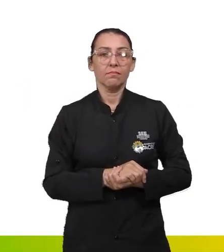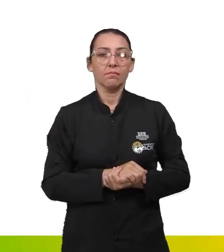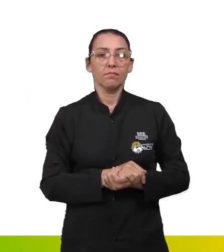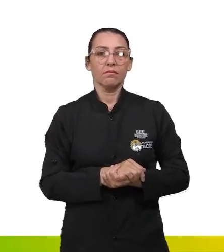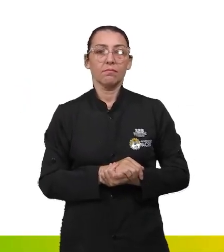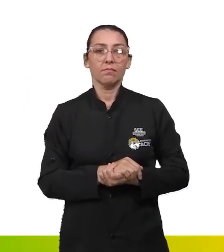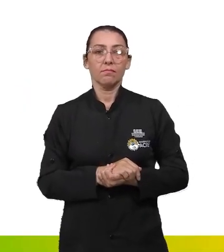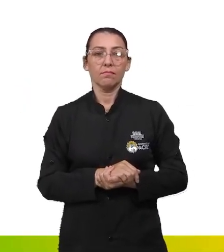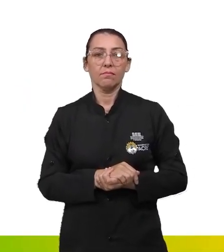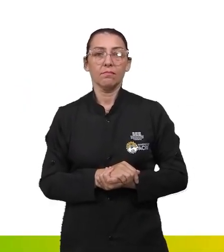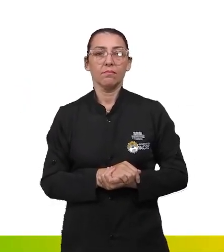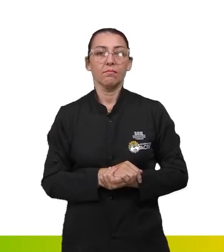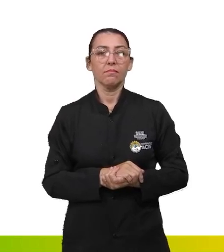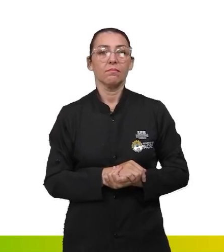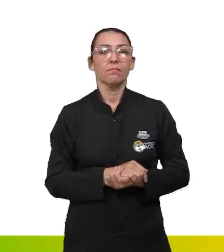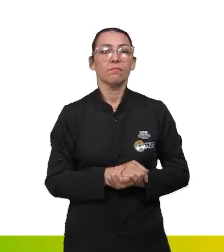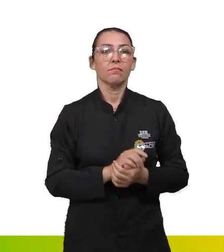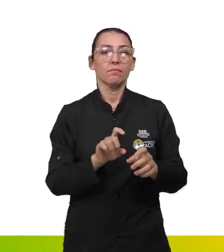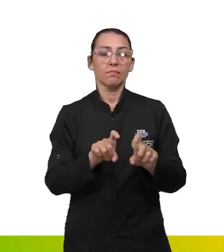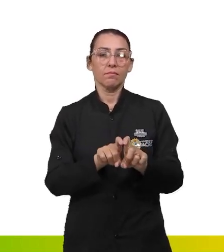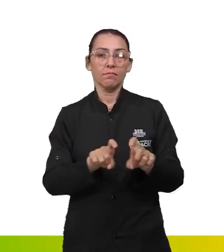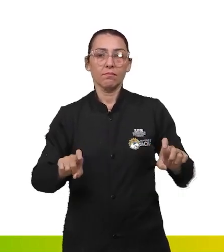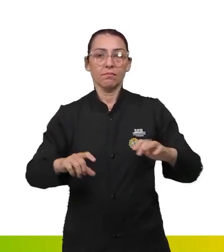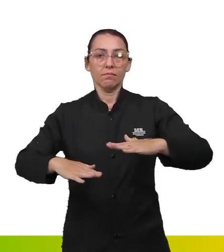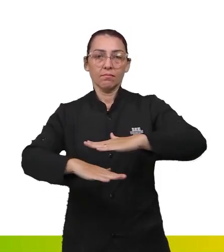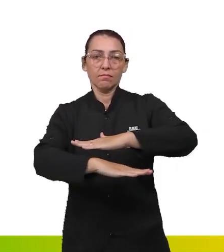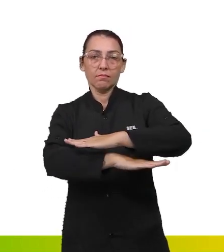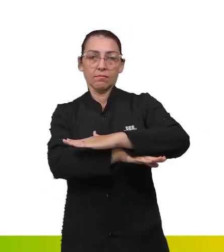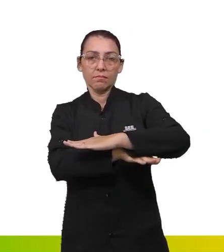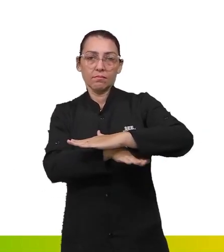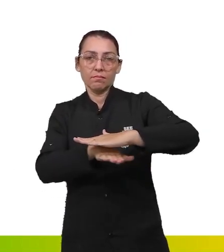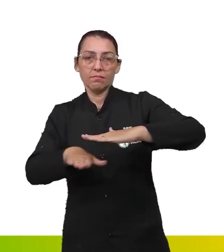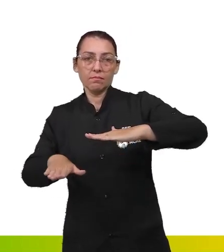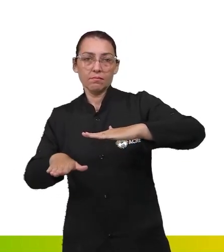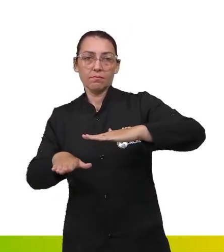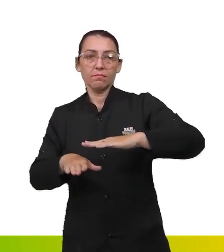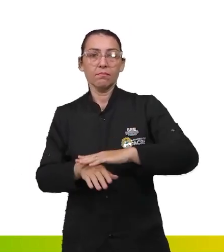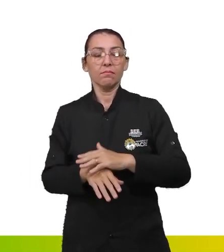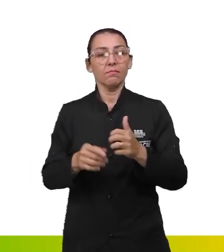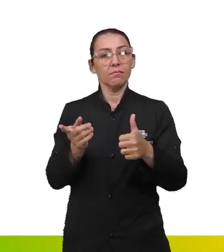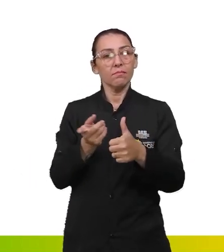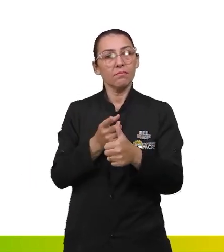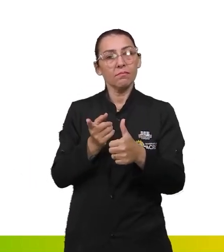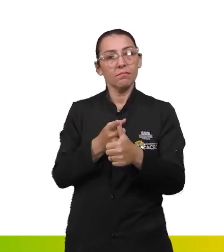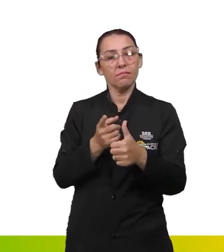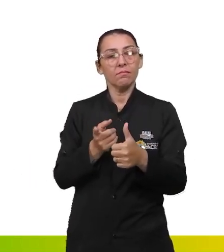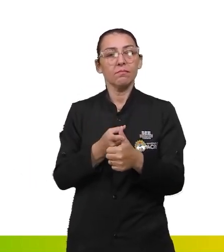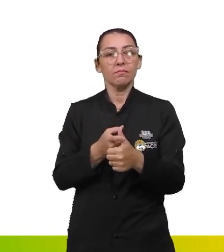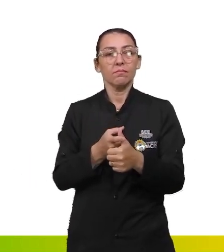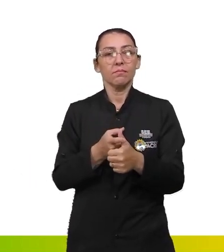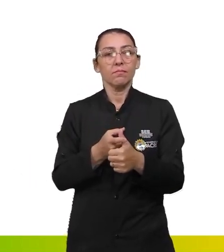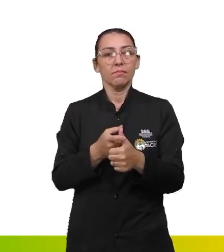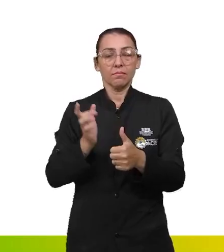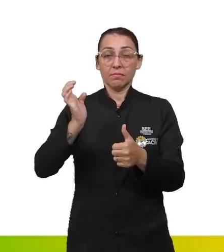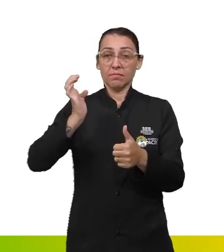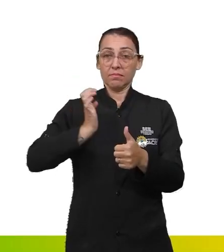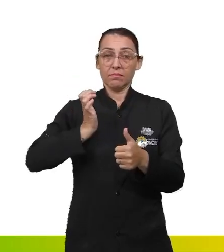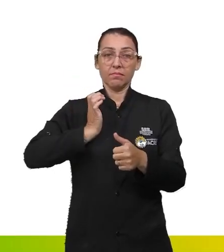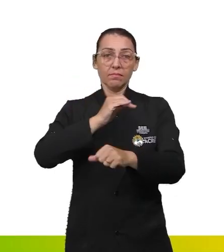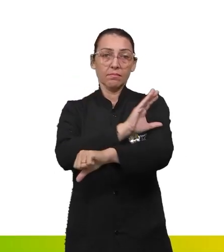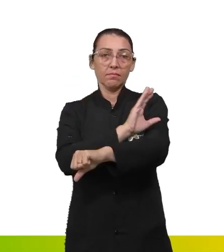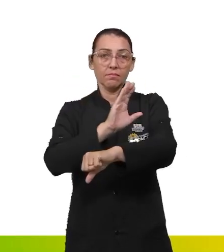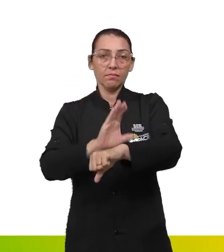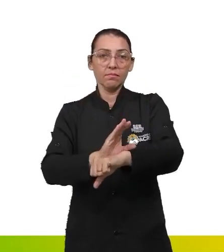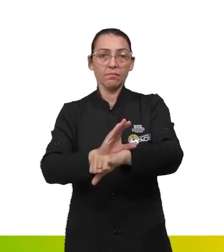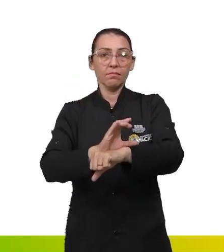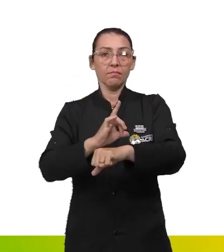dois marcadores bem na parte inferior da nossa imagem e na letra A nós temos, apesar da